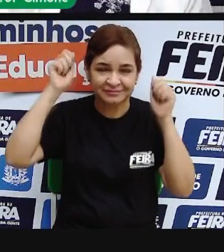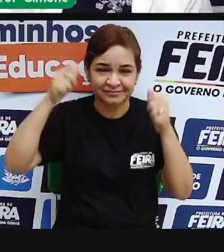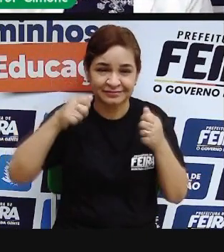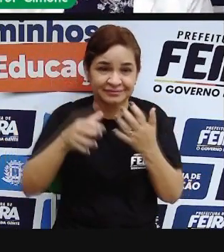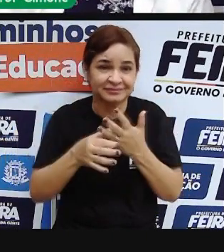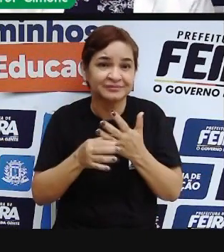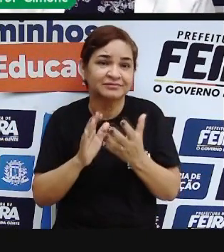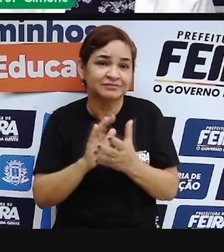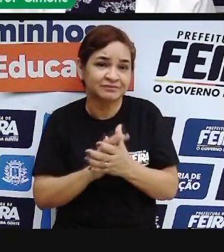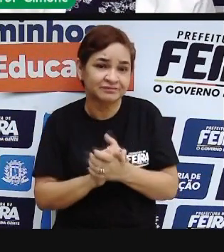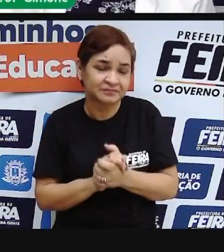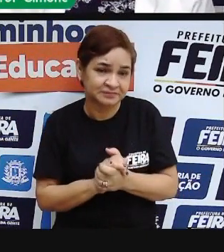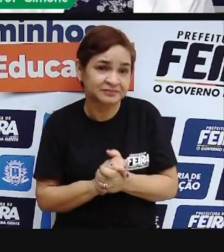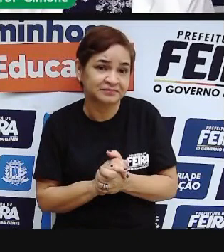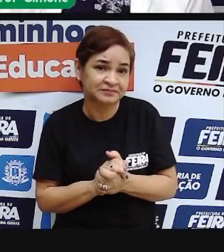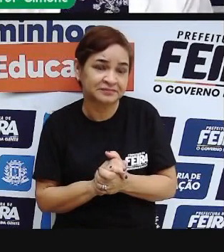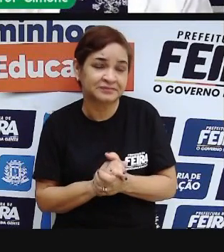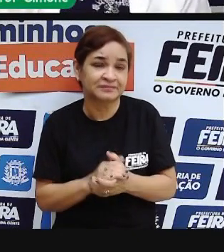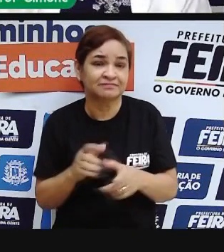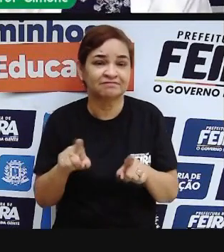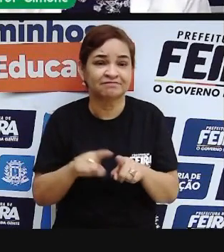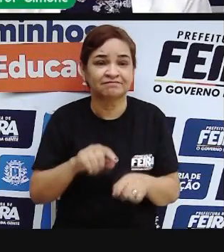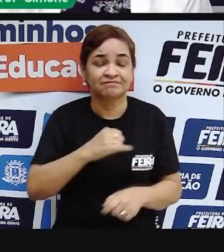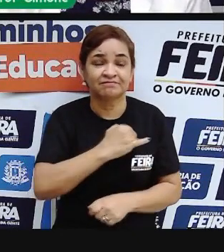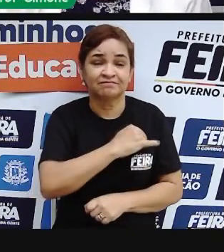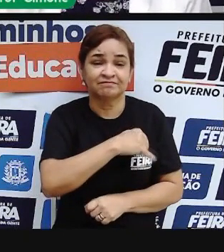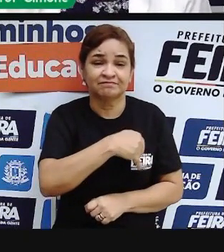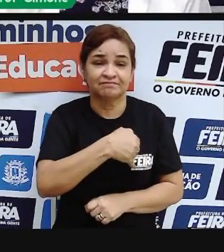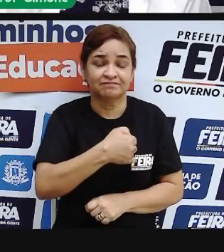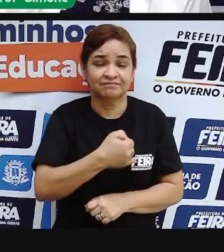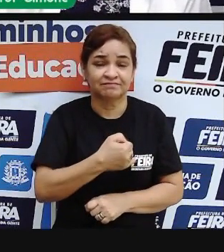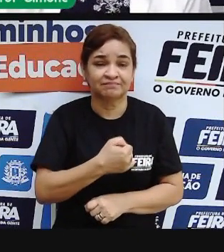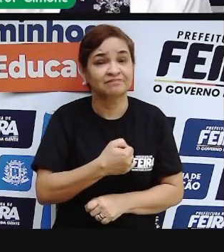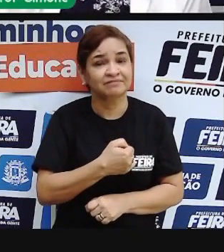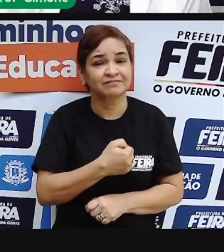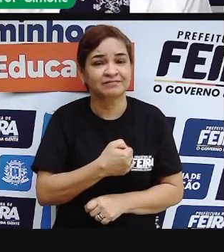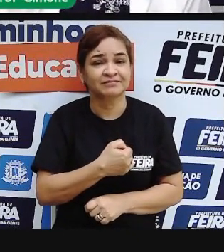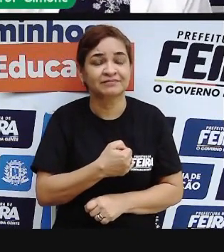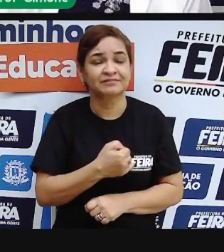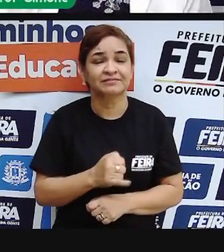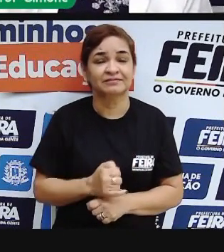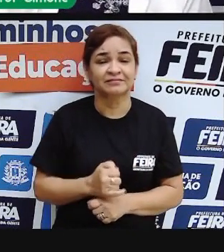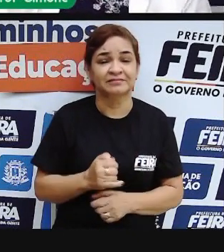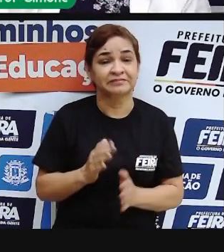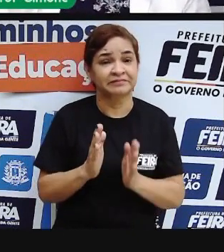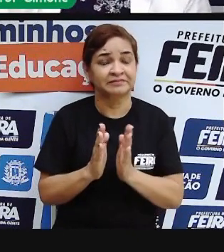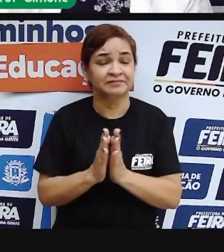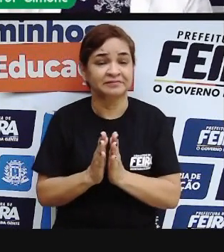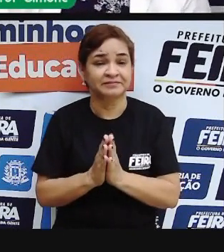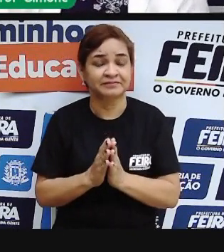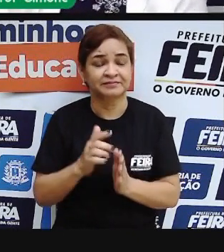A novena de São João, né, que é a parte religiosa dos festejos juninos. No dia